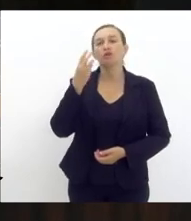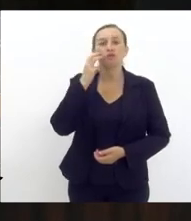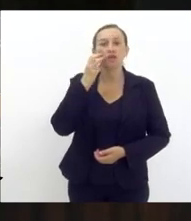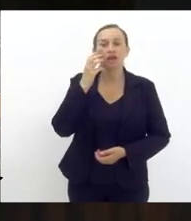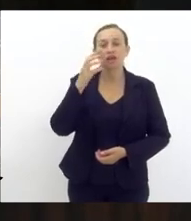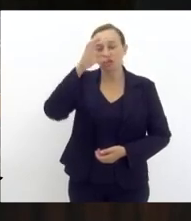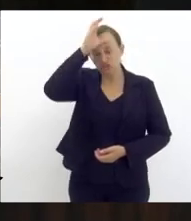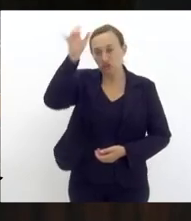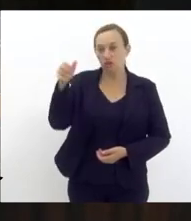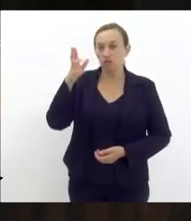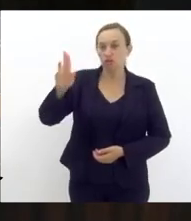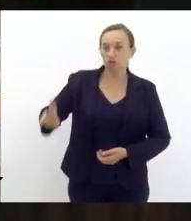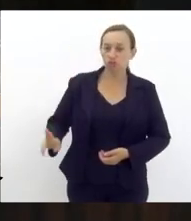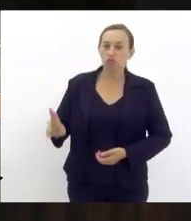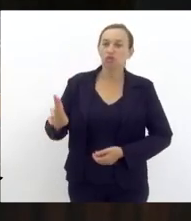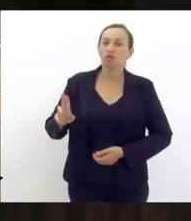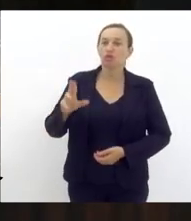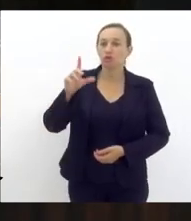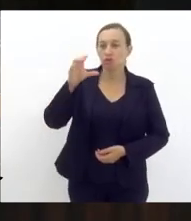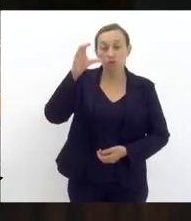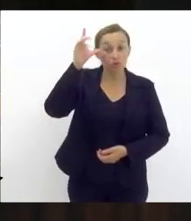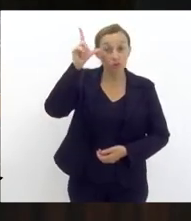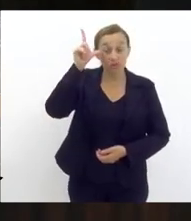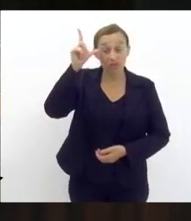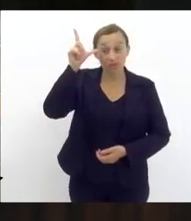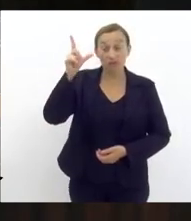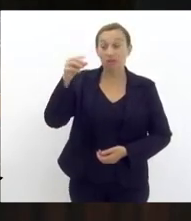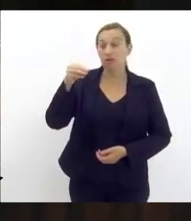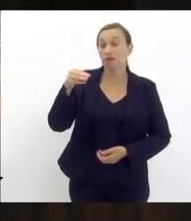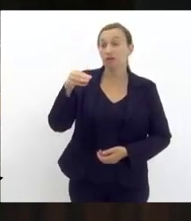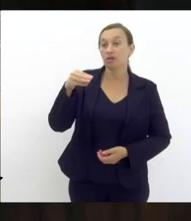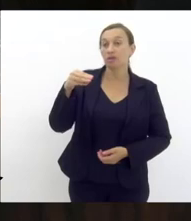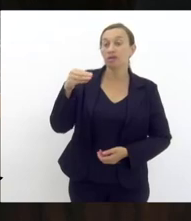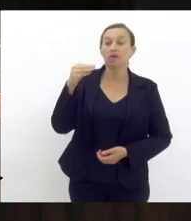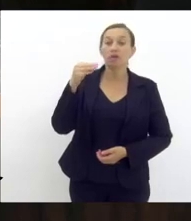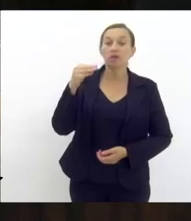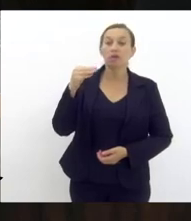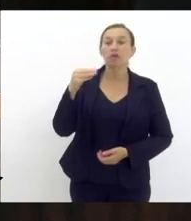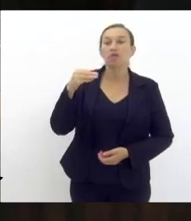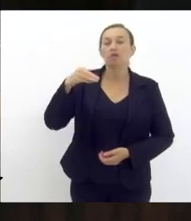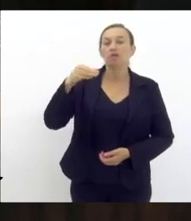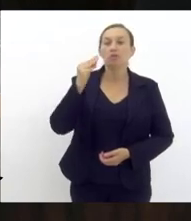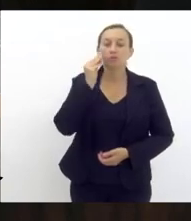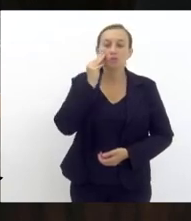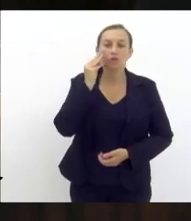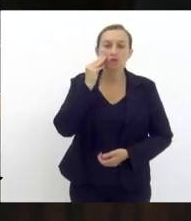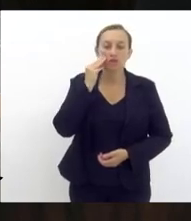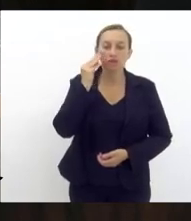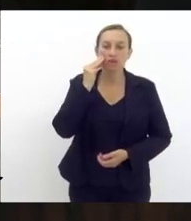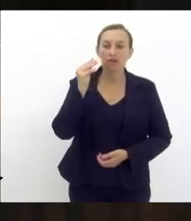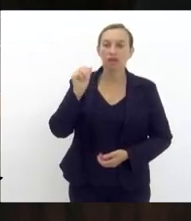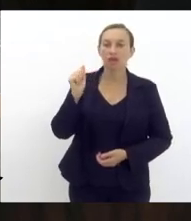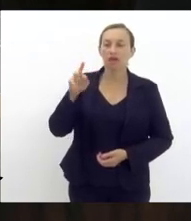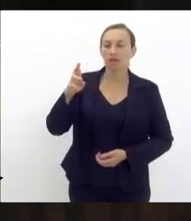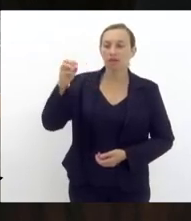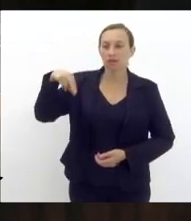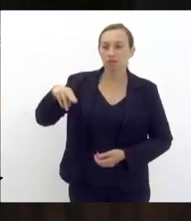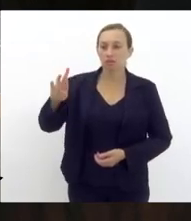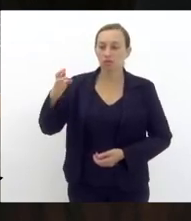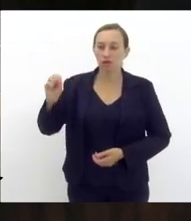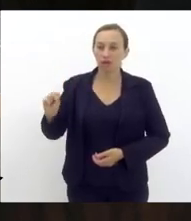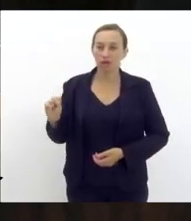Ju Lucinha Mônica Francisco e Anderson Moraes em votação